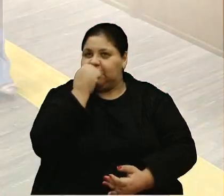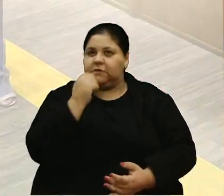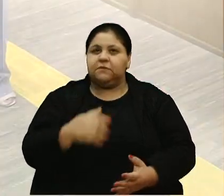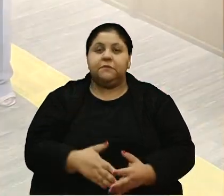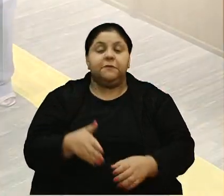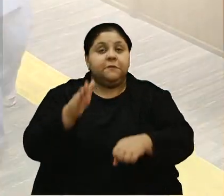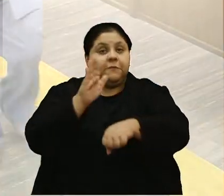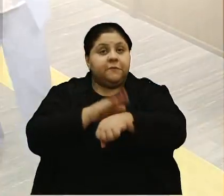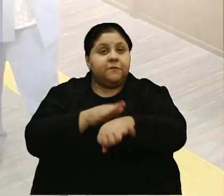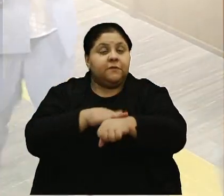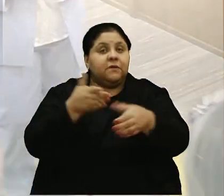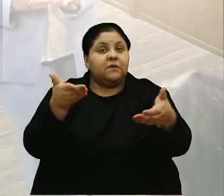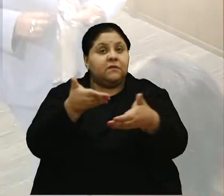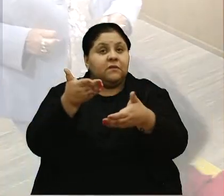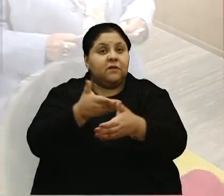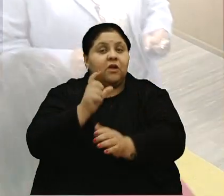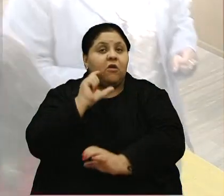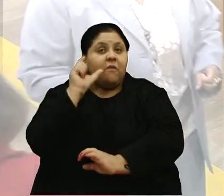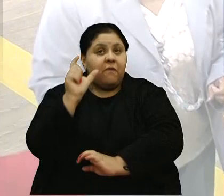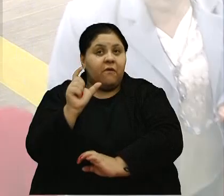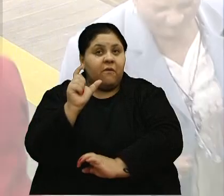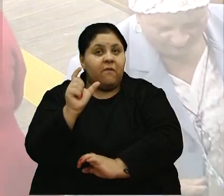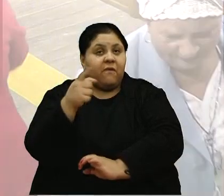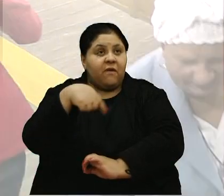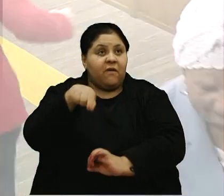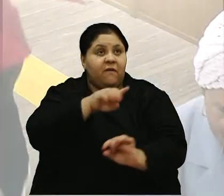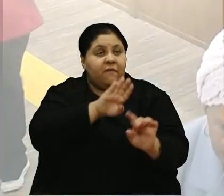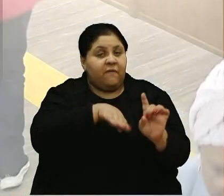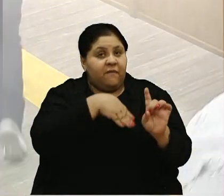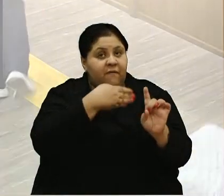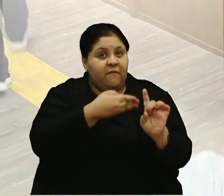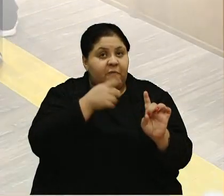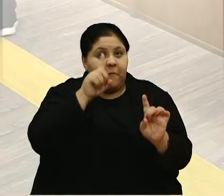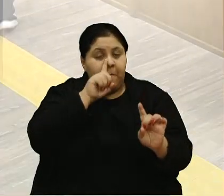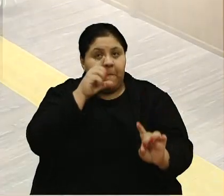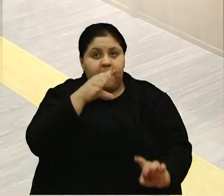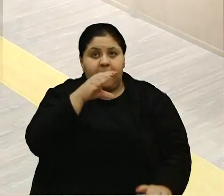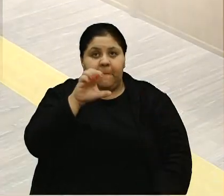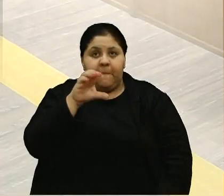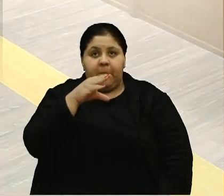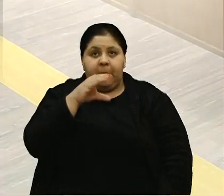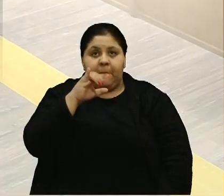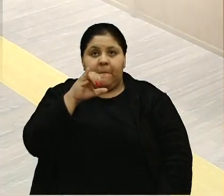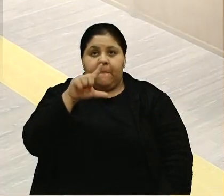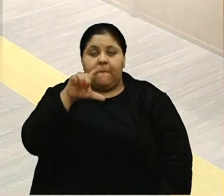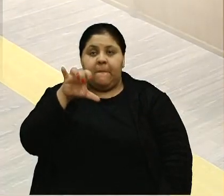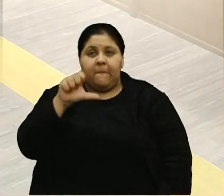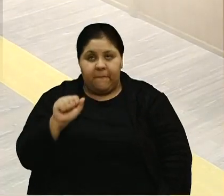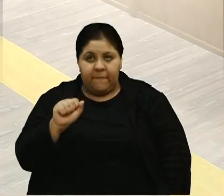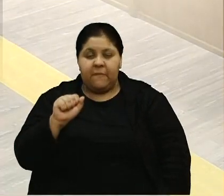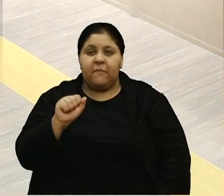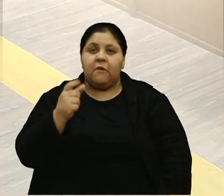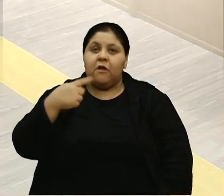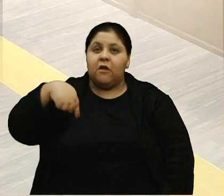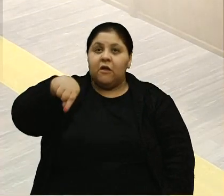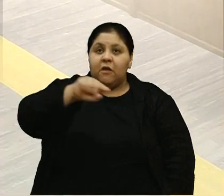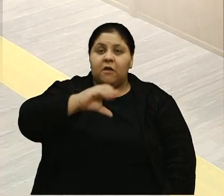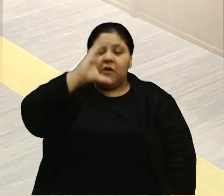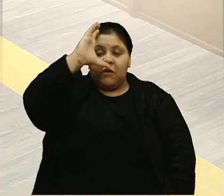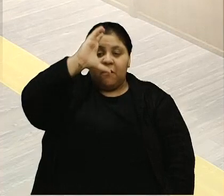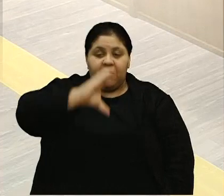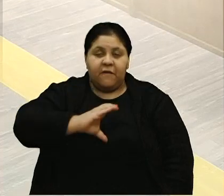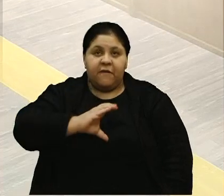Nesse momento, passo, então, a palavra à nossa homenageada, Mãe Cecília, Cecília Rodrigues Modesto, nossa